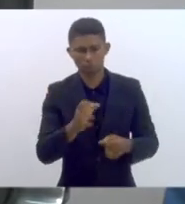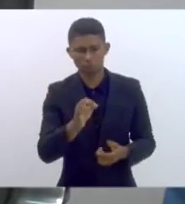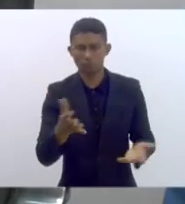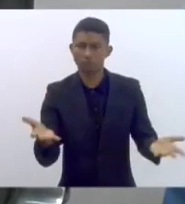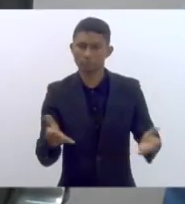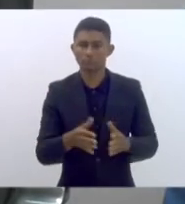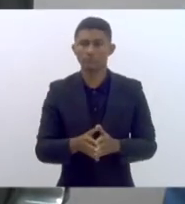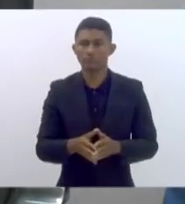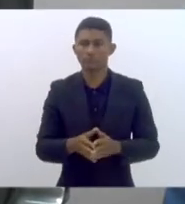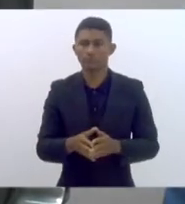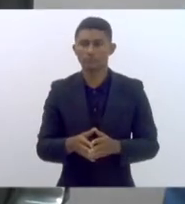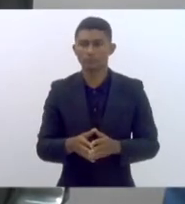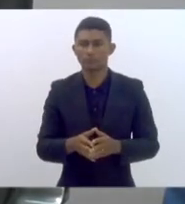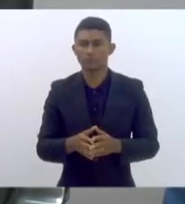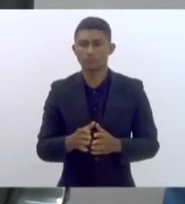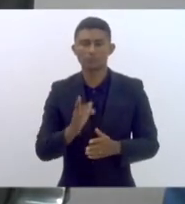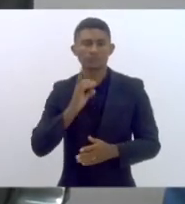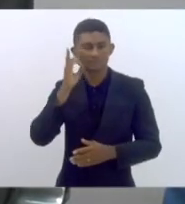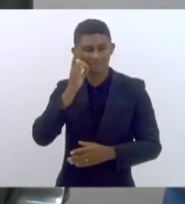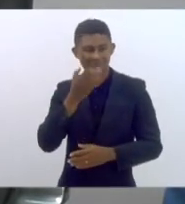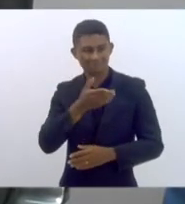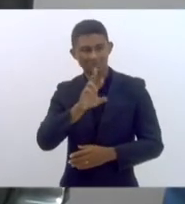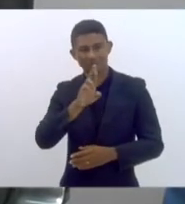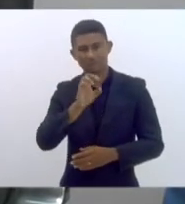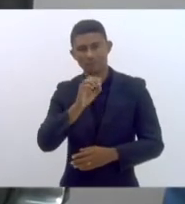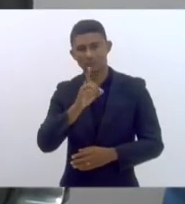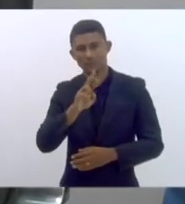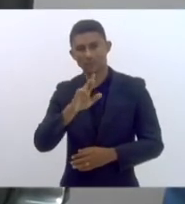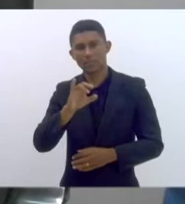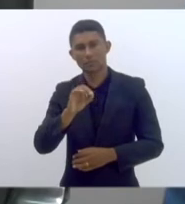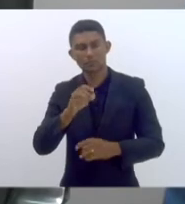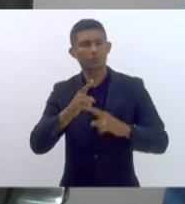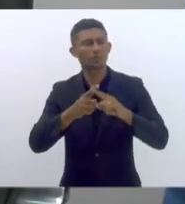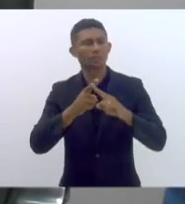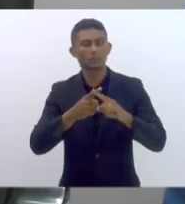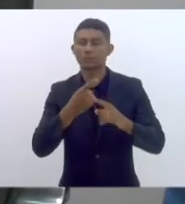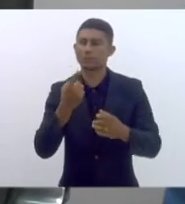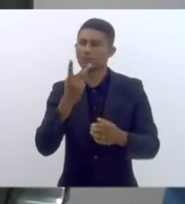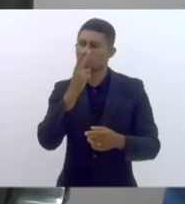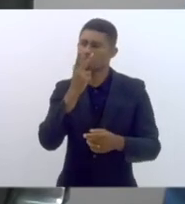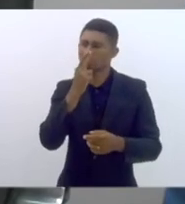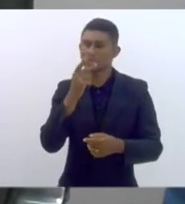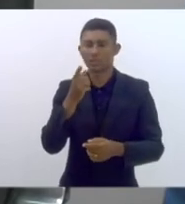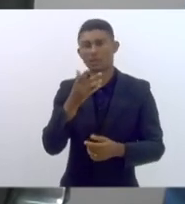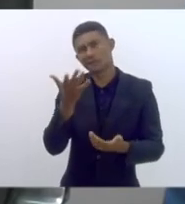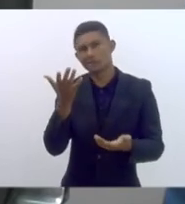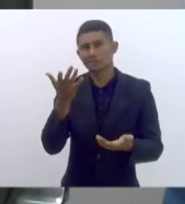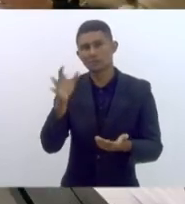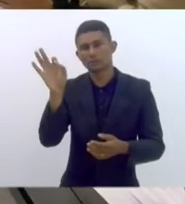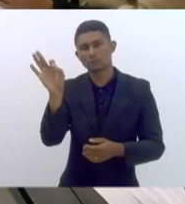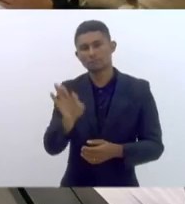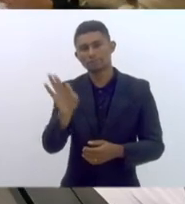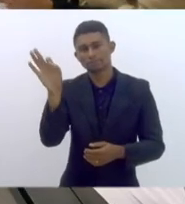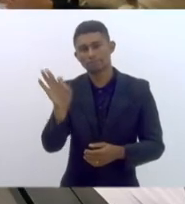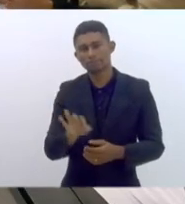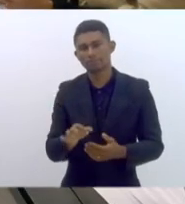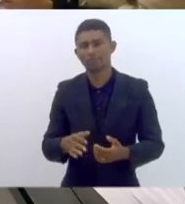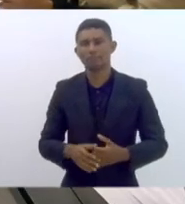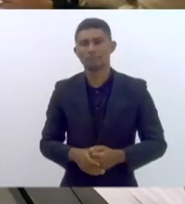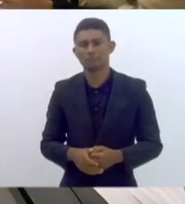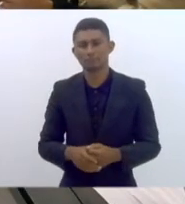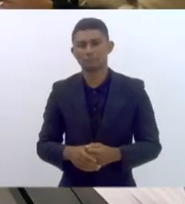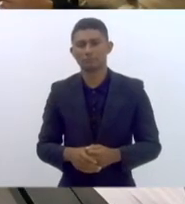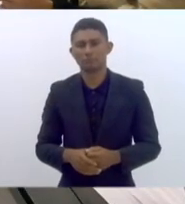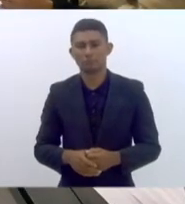Então, nós vamos perguntar ao deputado Rodrigo, porque também dá esse panorama de que percentagem de percentagem